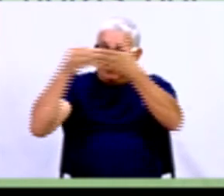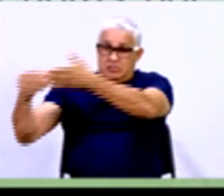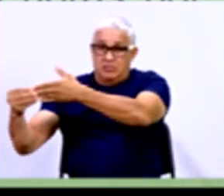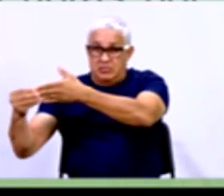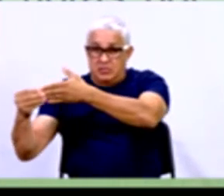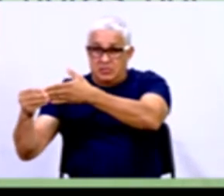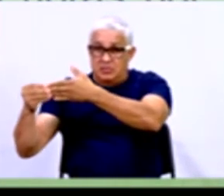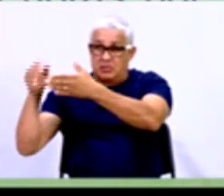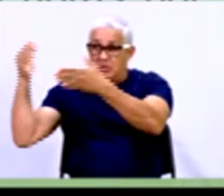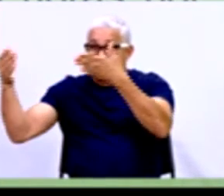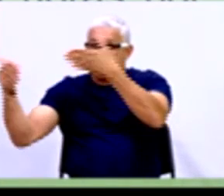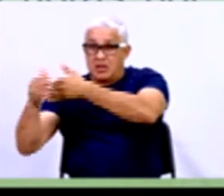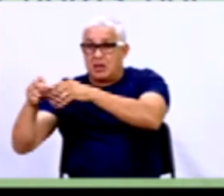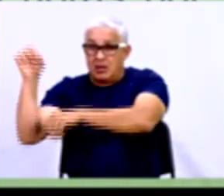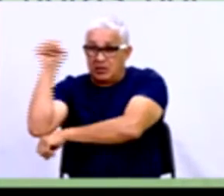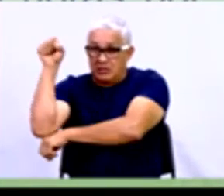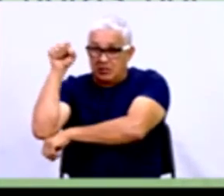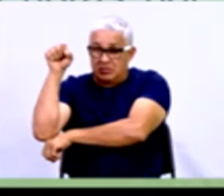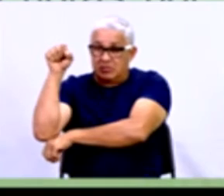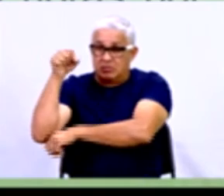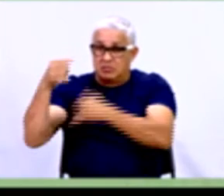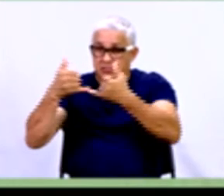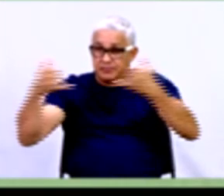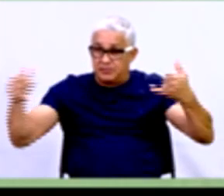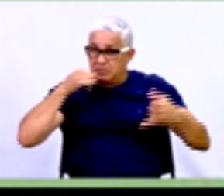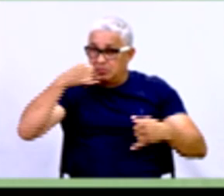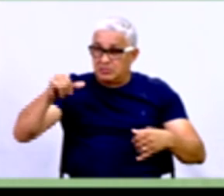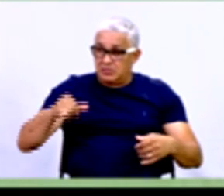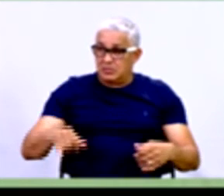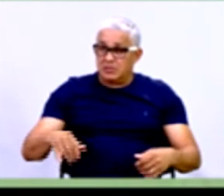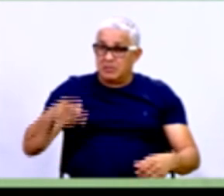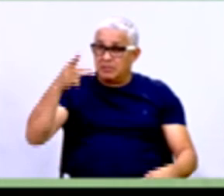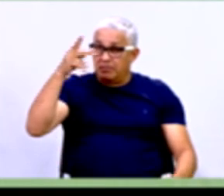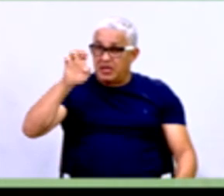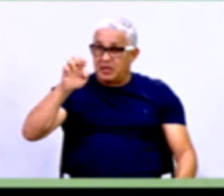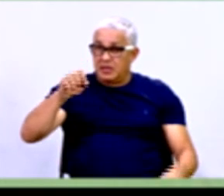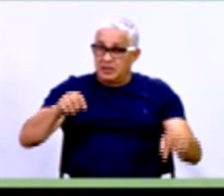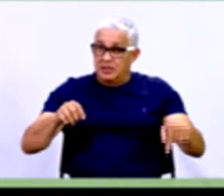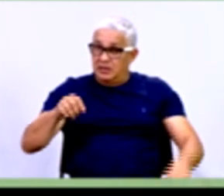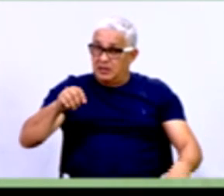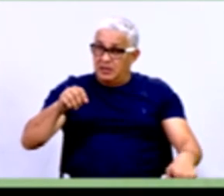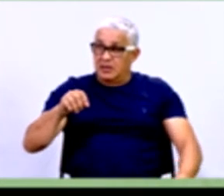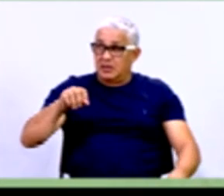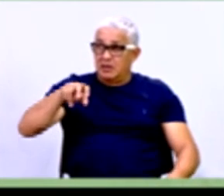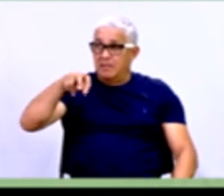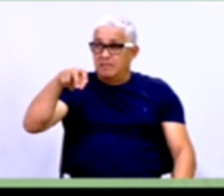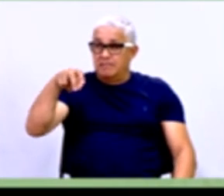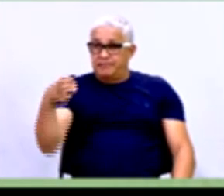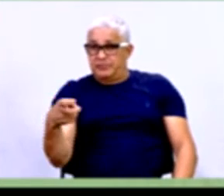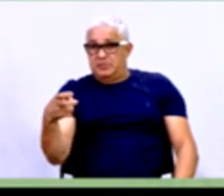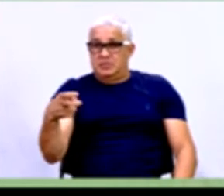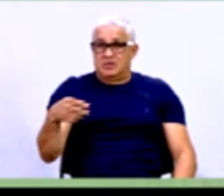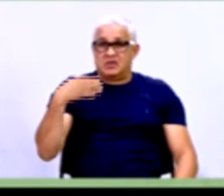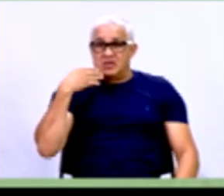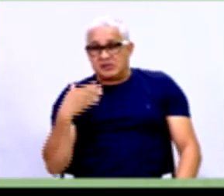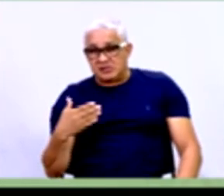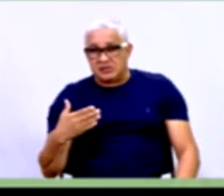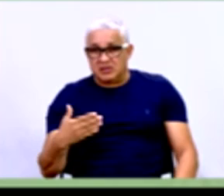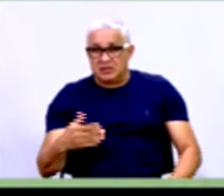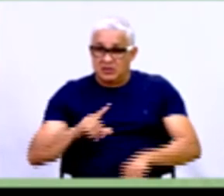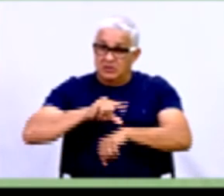Ele sofreu torção no pé esquerdo. Ele não estava no seu horário de trabalho, ele tinha